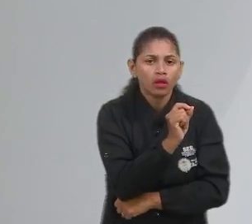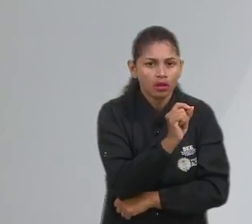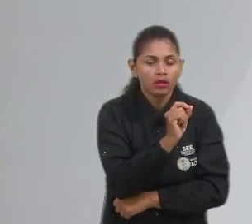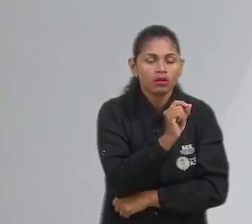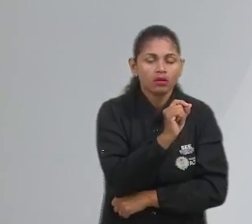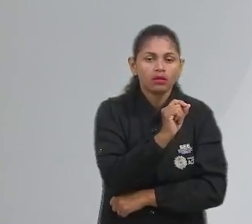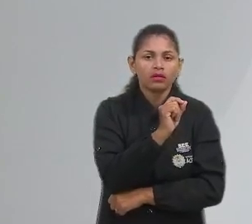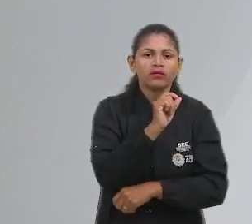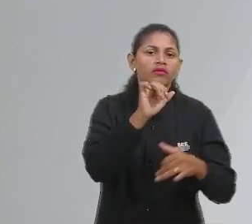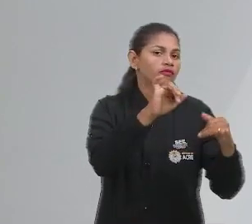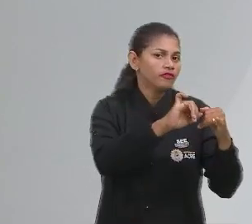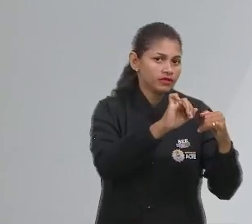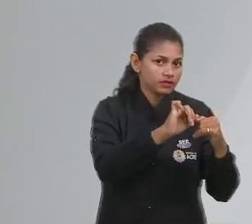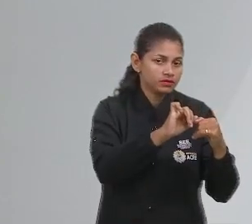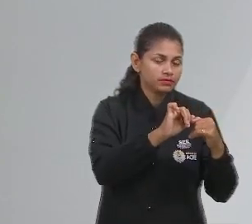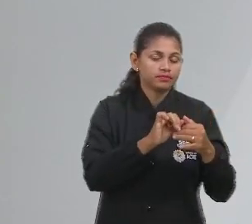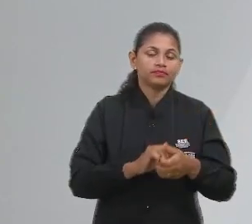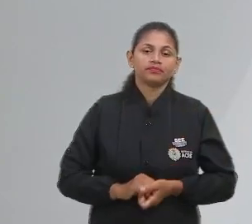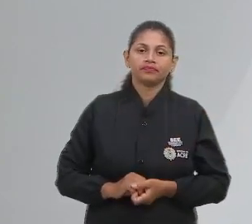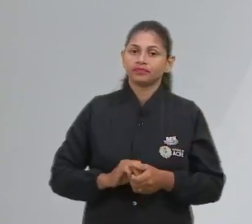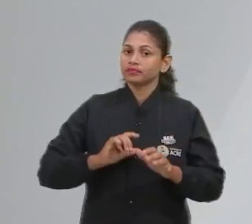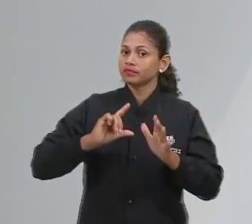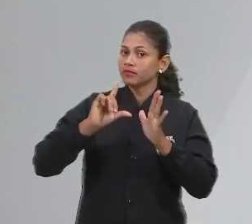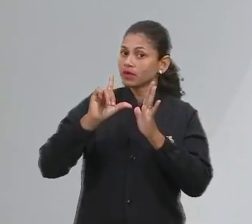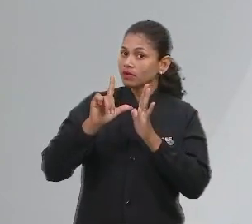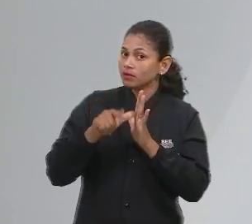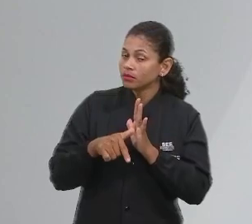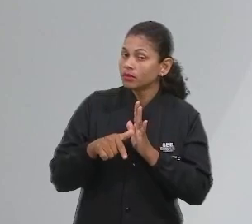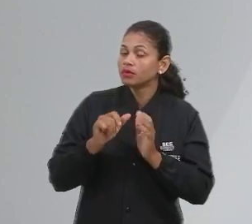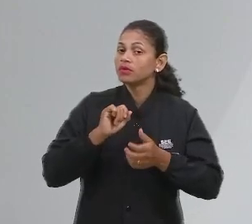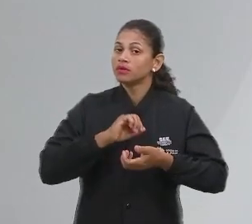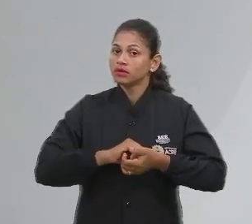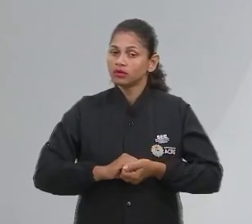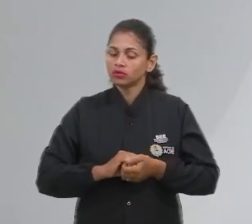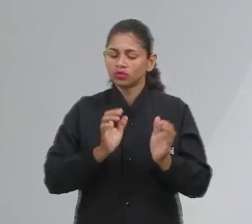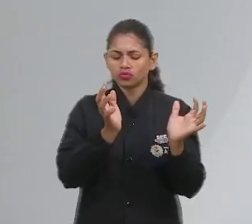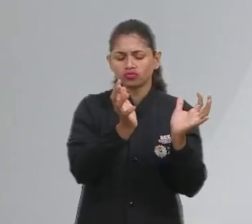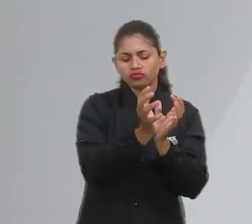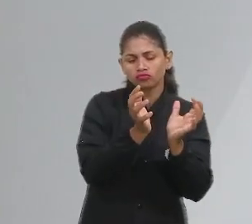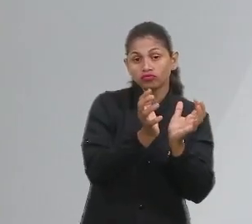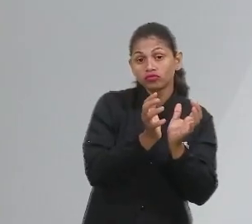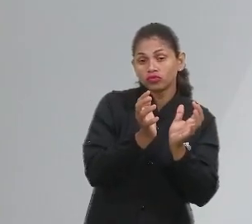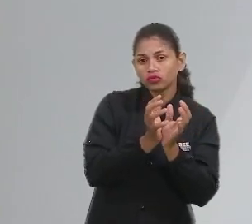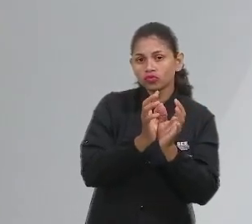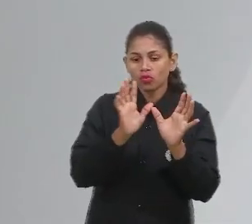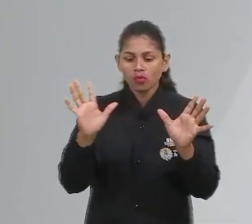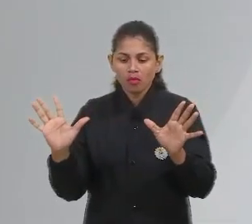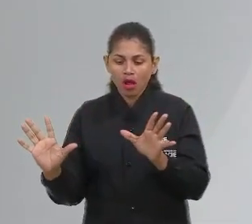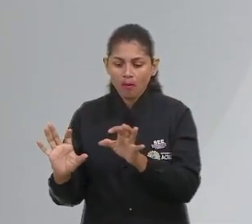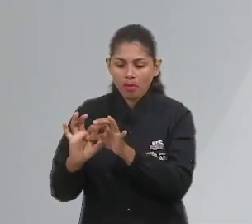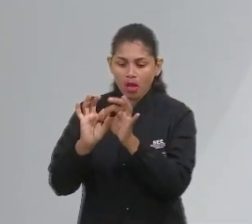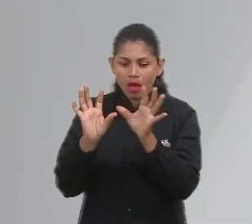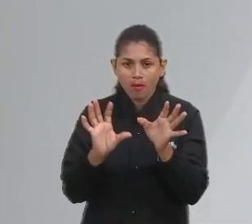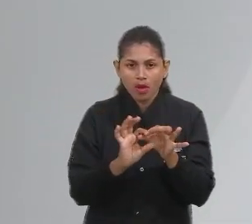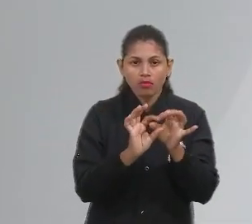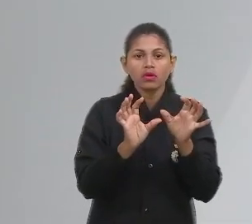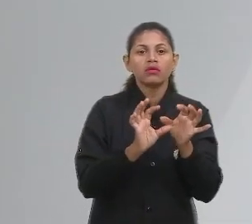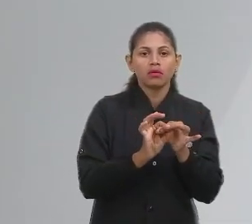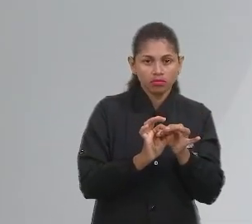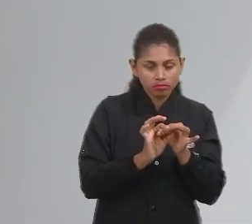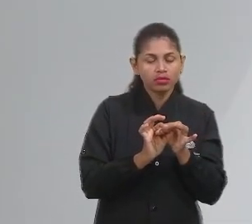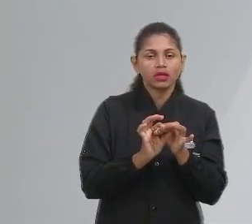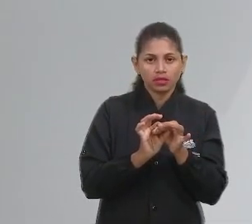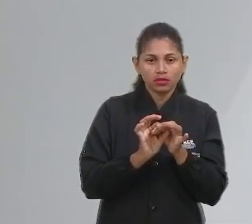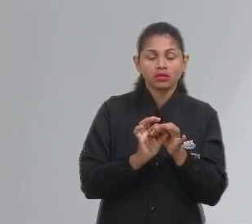estão fazendo. E depois, né, quando esse grupo estiver bem mais inteirado, se trabalha os 3, né, que é